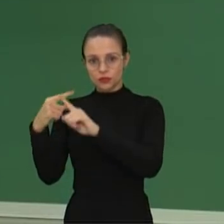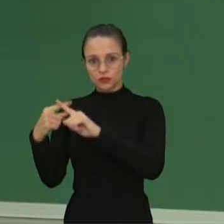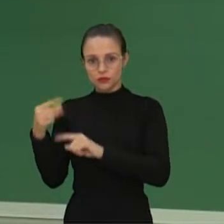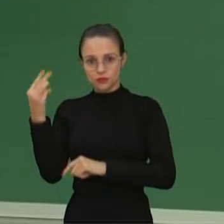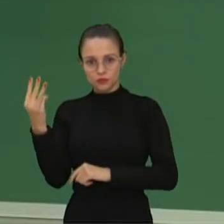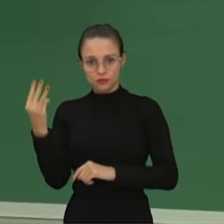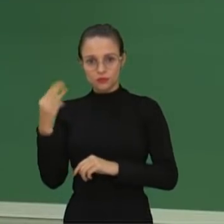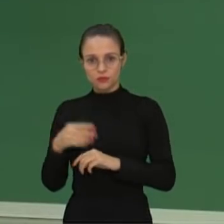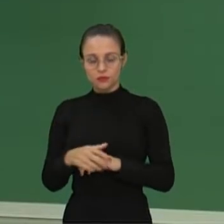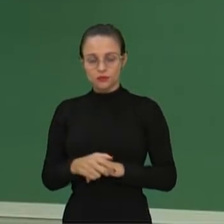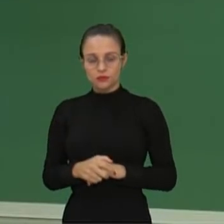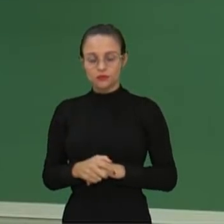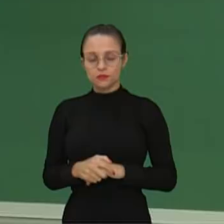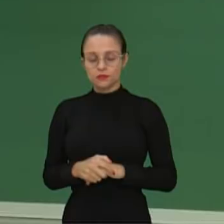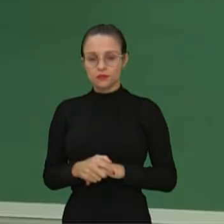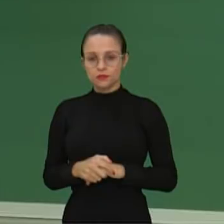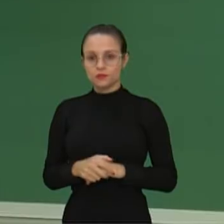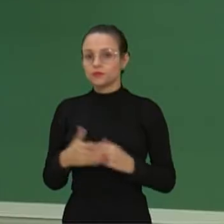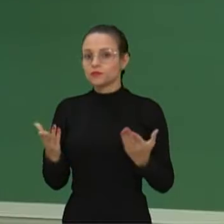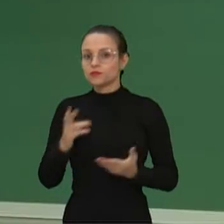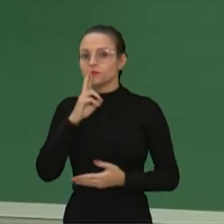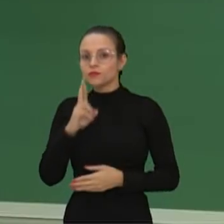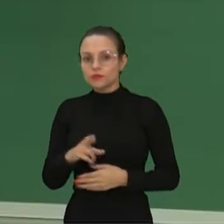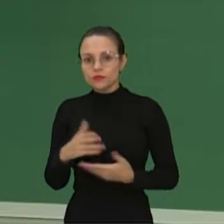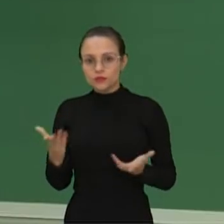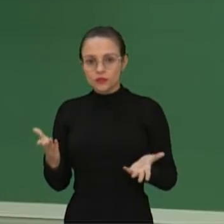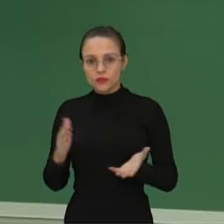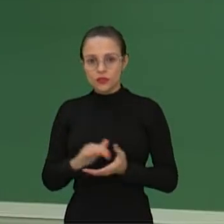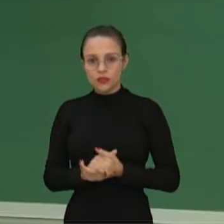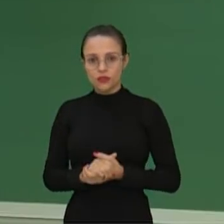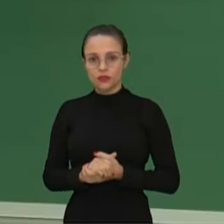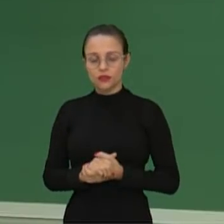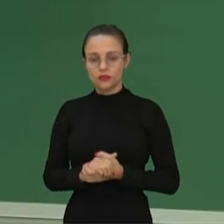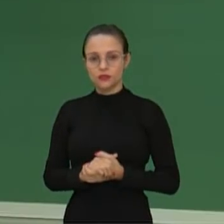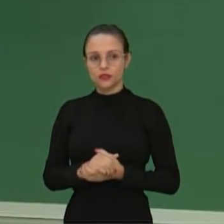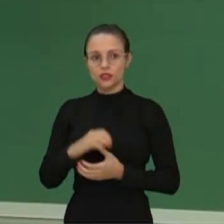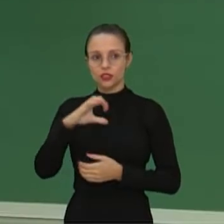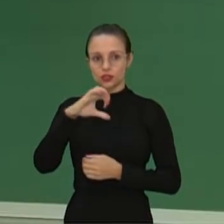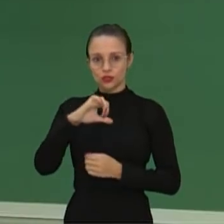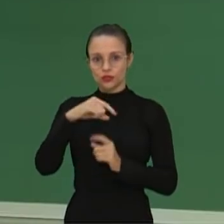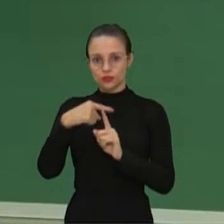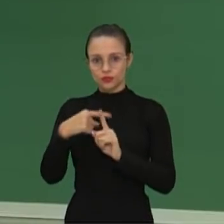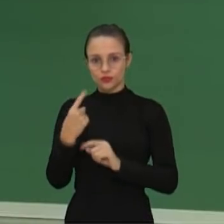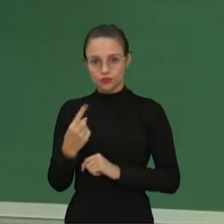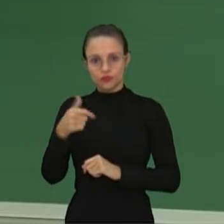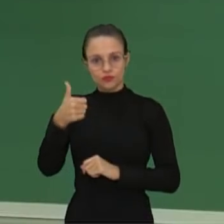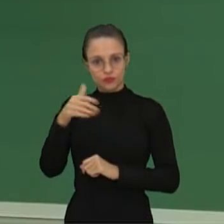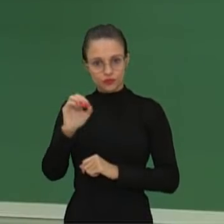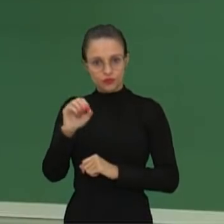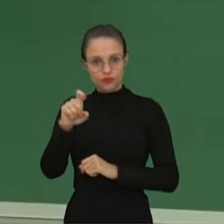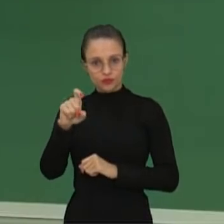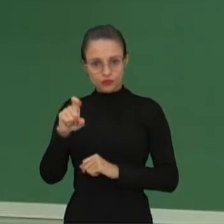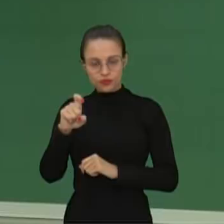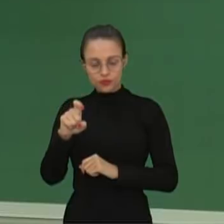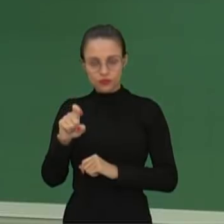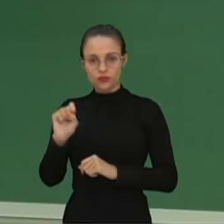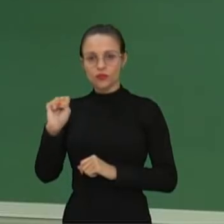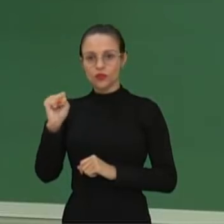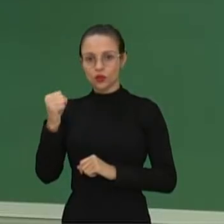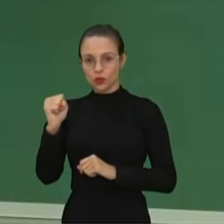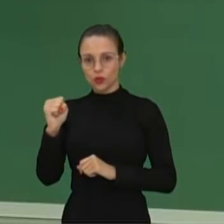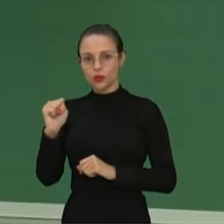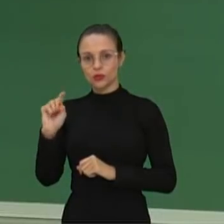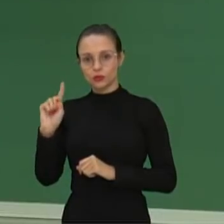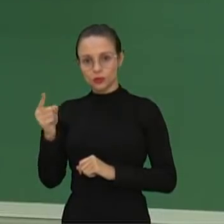3. Quanto que dá 8.000 vezes 3? 9 mais 1, quanto que dá? 10x. 8.000